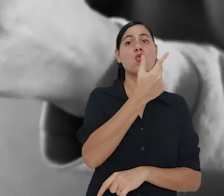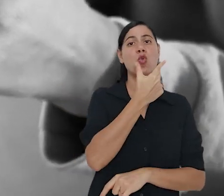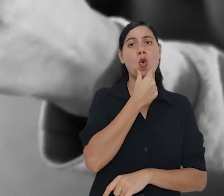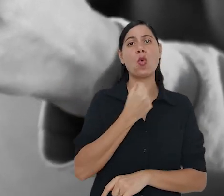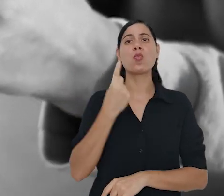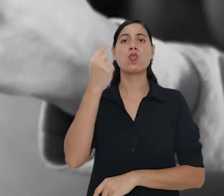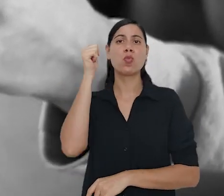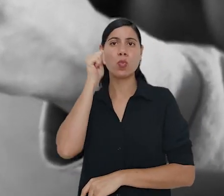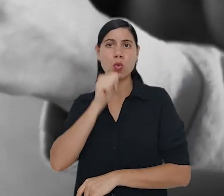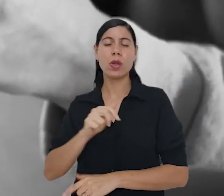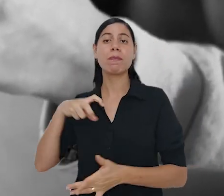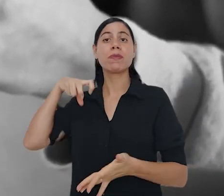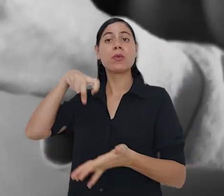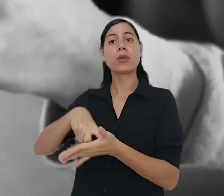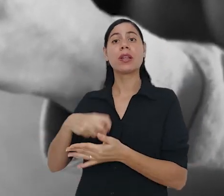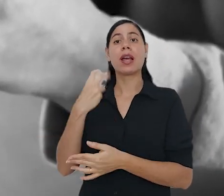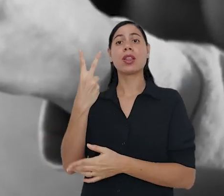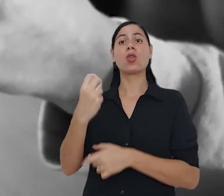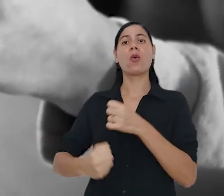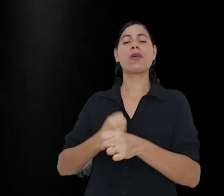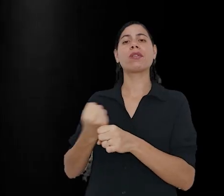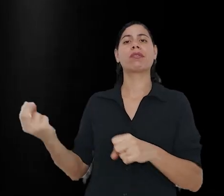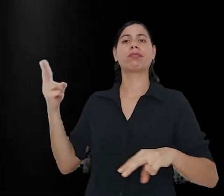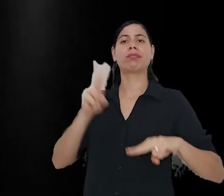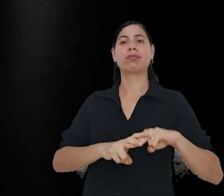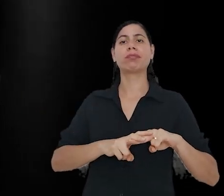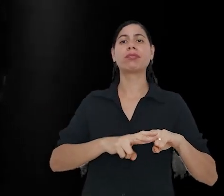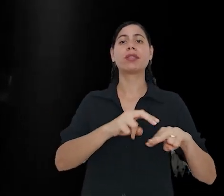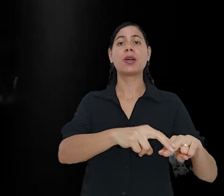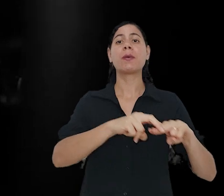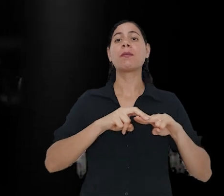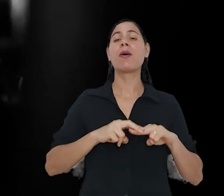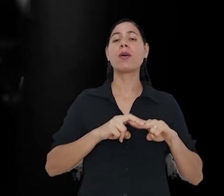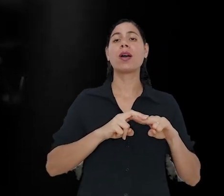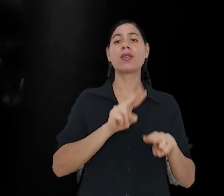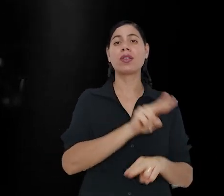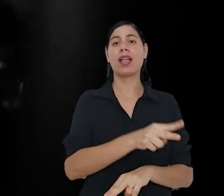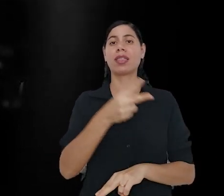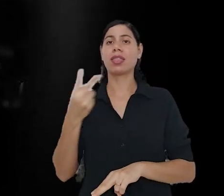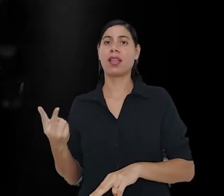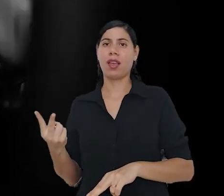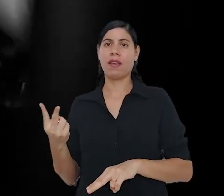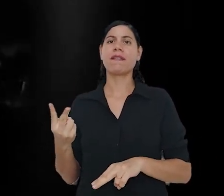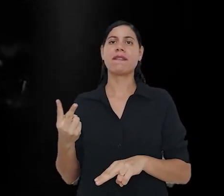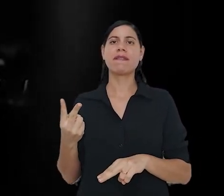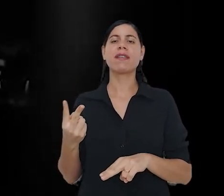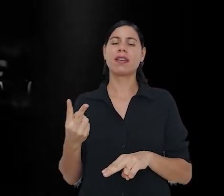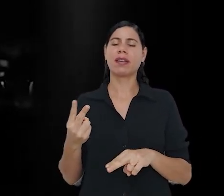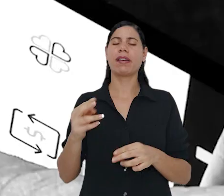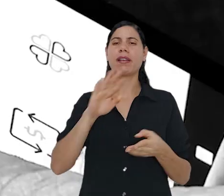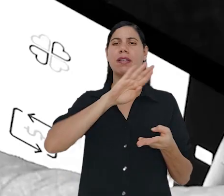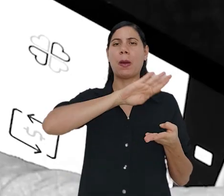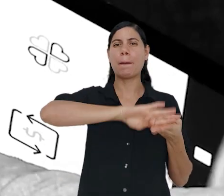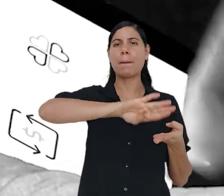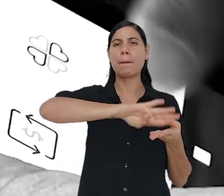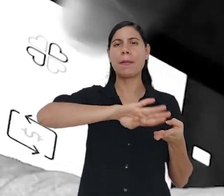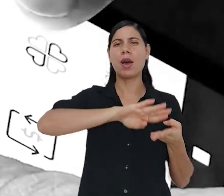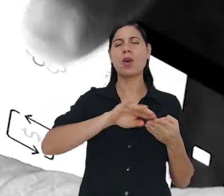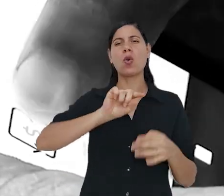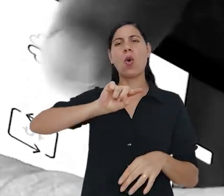foram condenados a 2 anos de prisão por causa de uma transferência eletrônica fraudulenta de R$